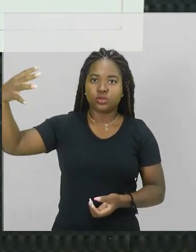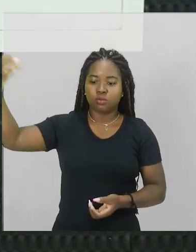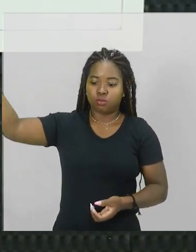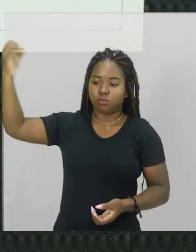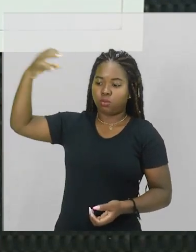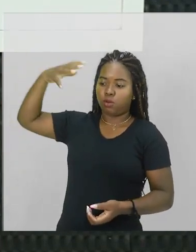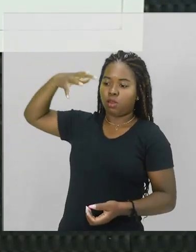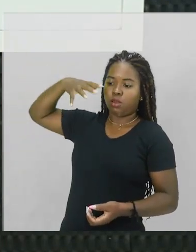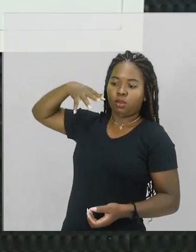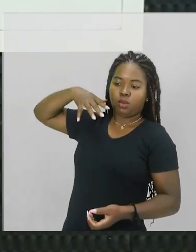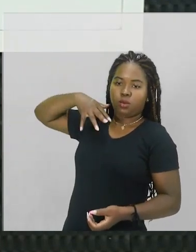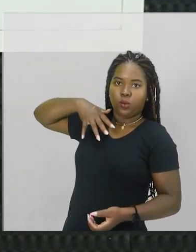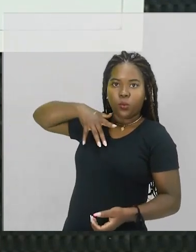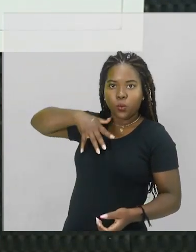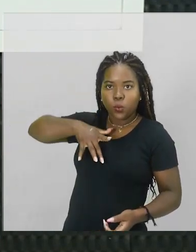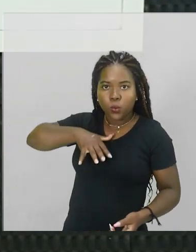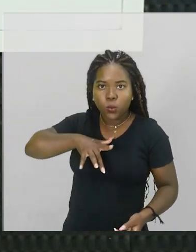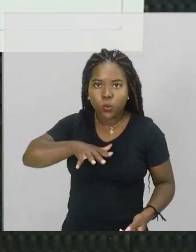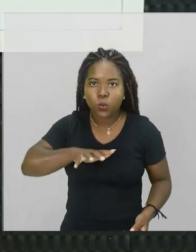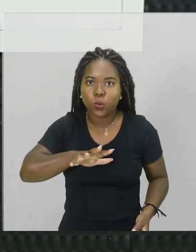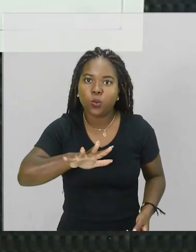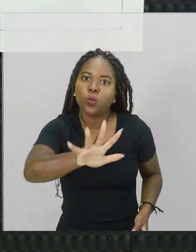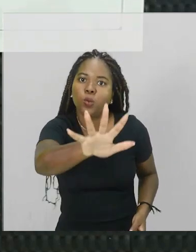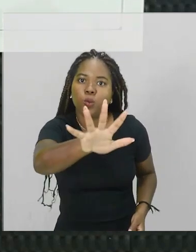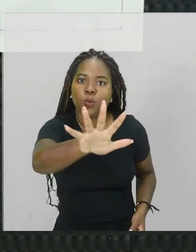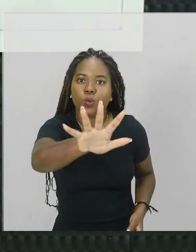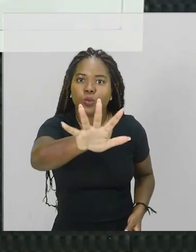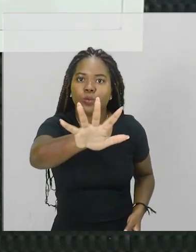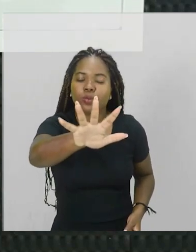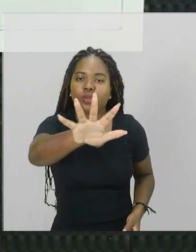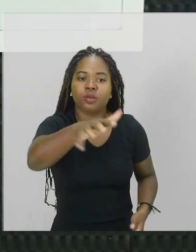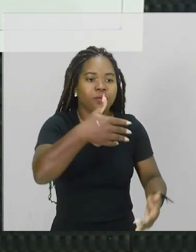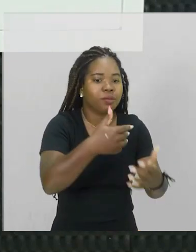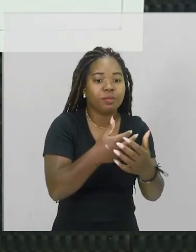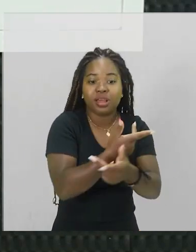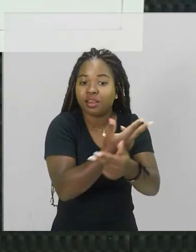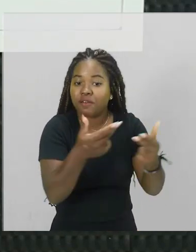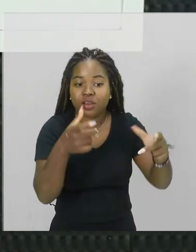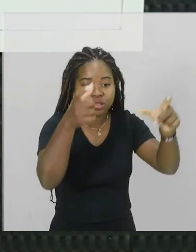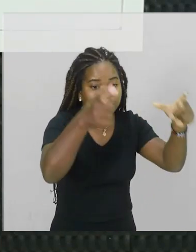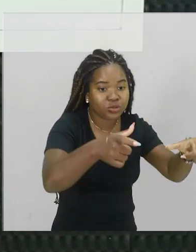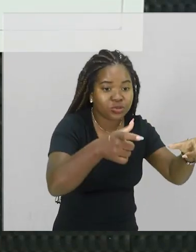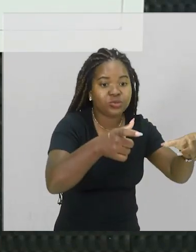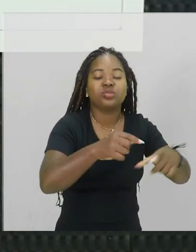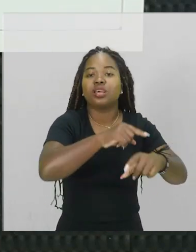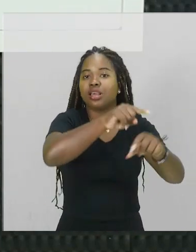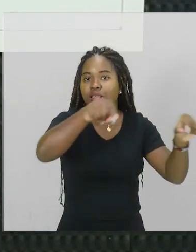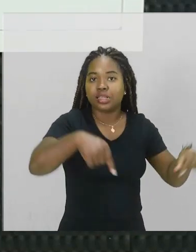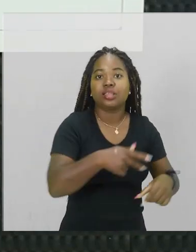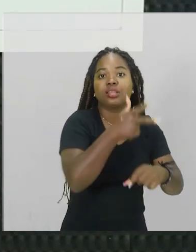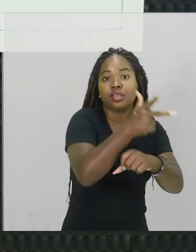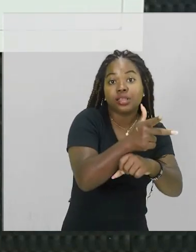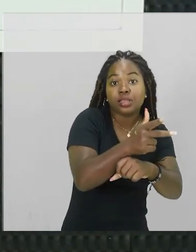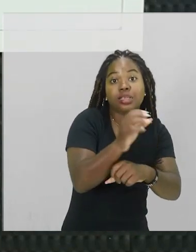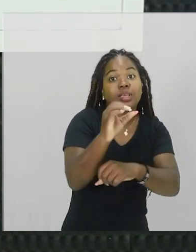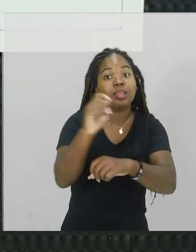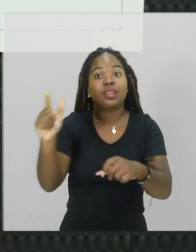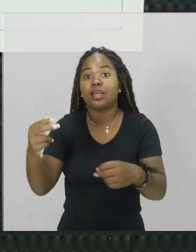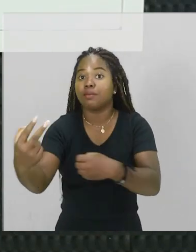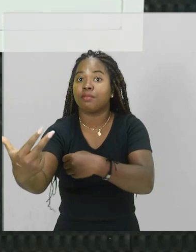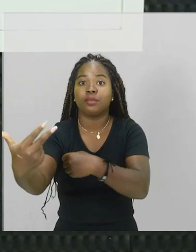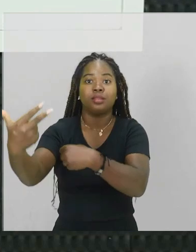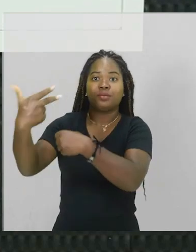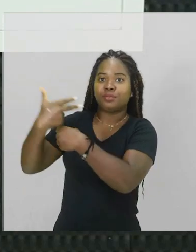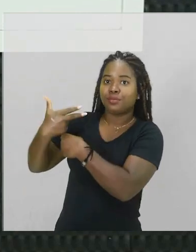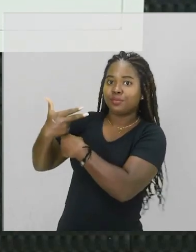corpo e reflete para vários cantos do estúdio, inclusive para a câmera, né, que está aqui à minha